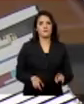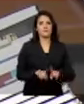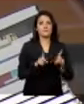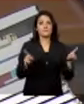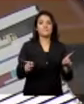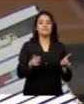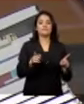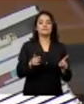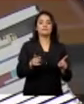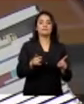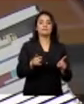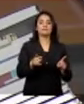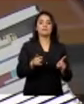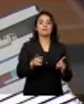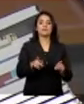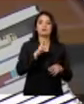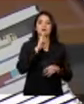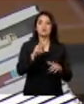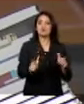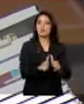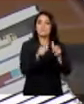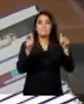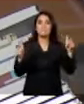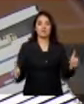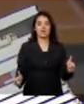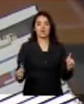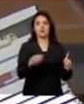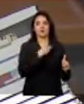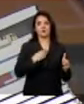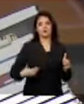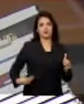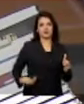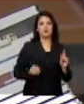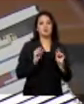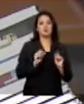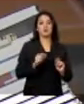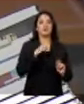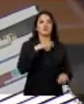majoritária compartilhada pelos ministros consolidou-se pela